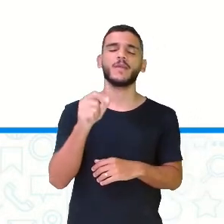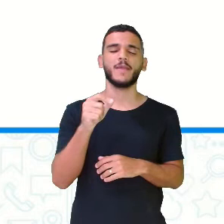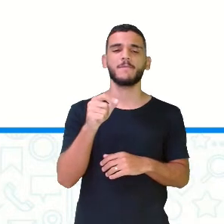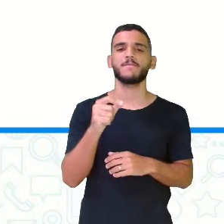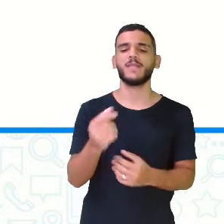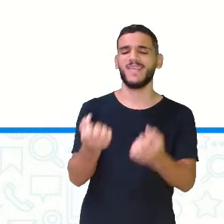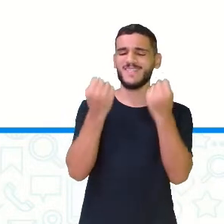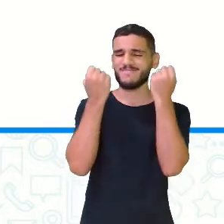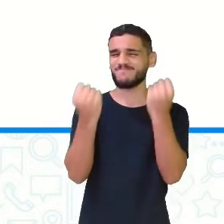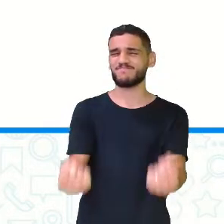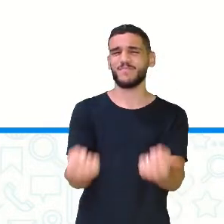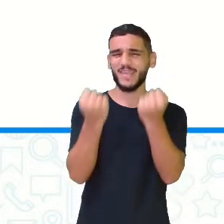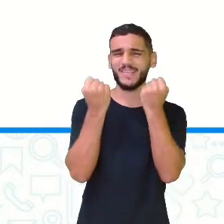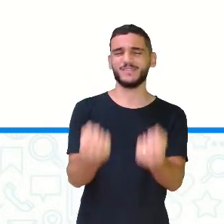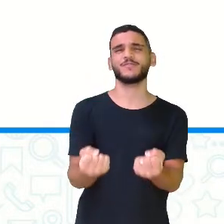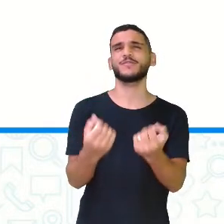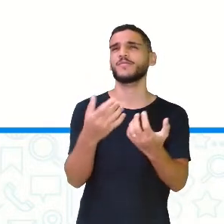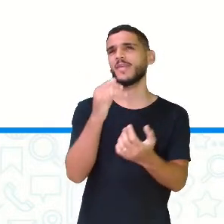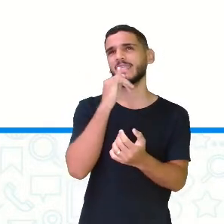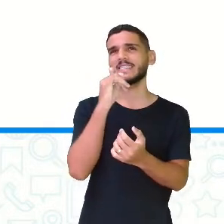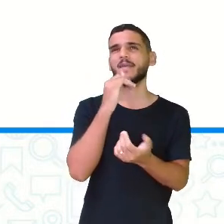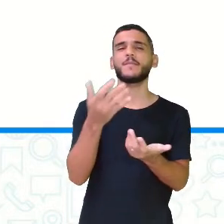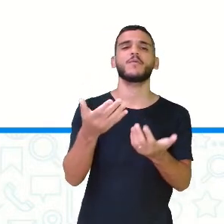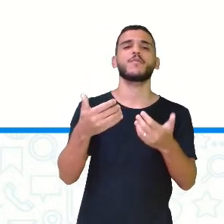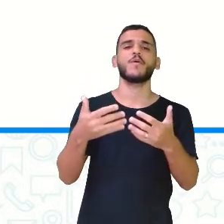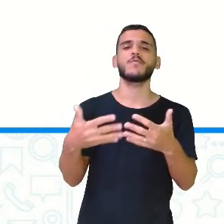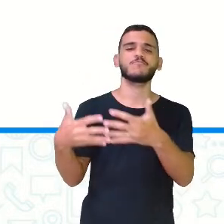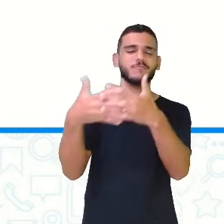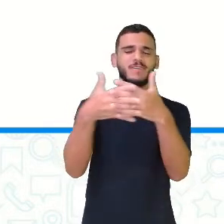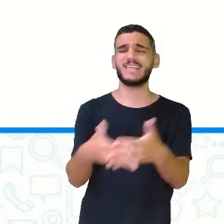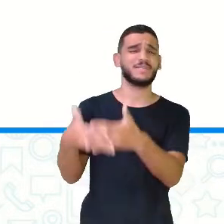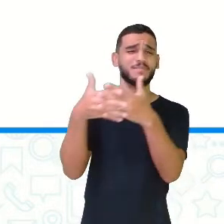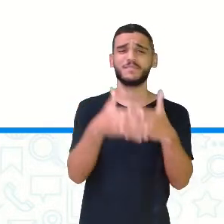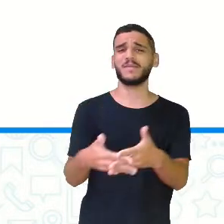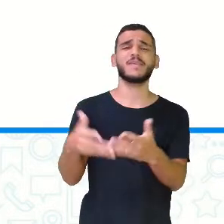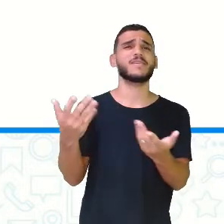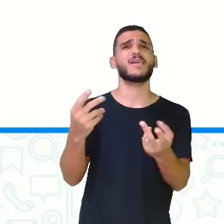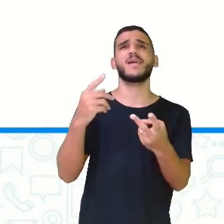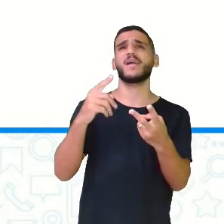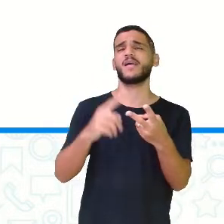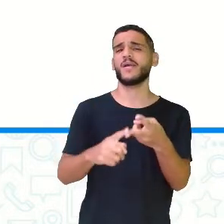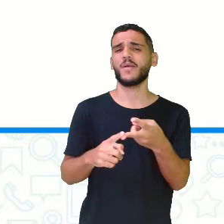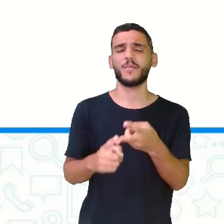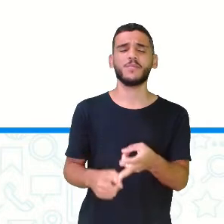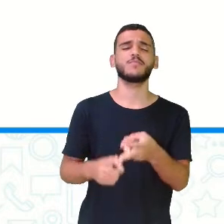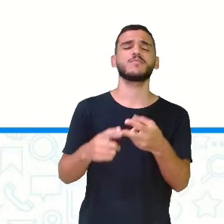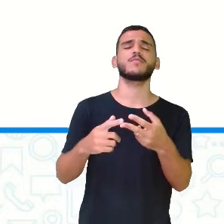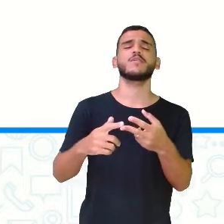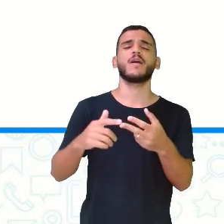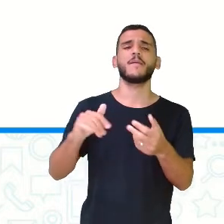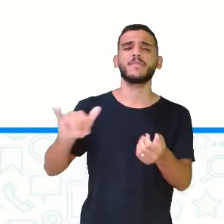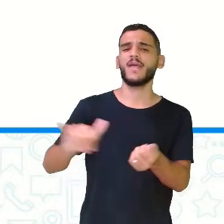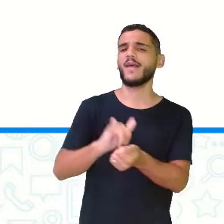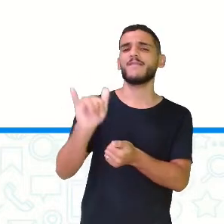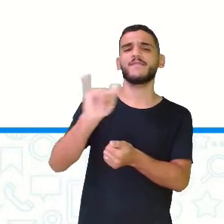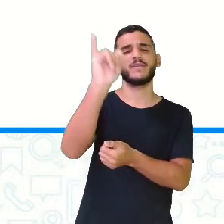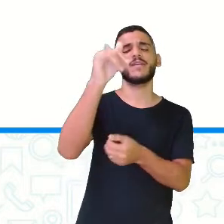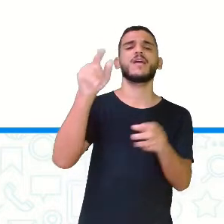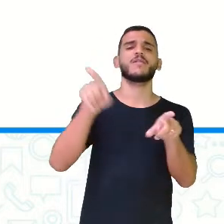muito grandes, como cargas de caminhões, de trens, de navios e de aviões, utilizamos a